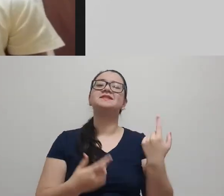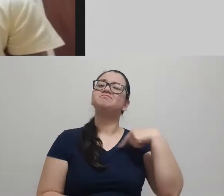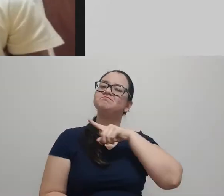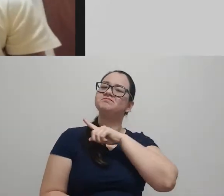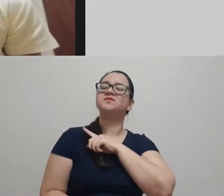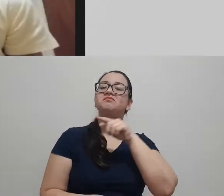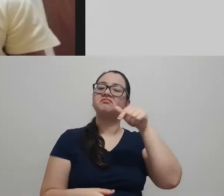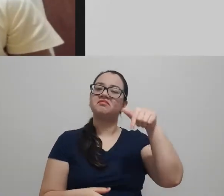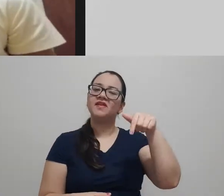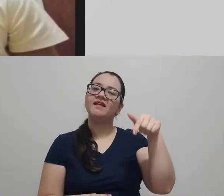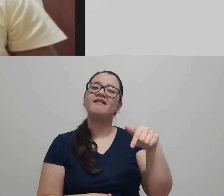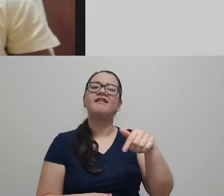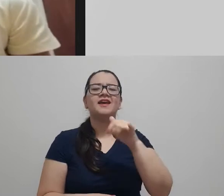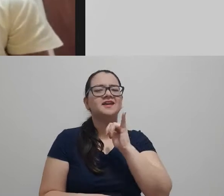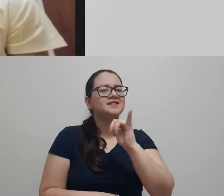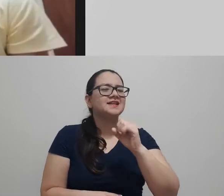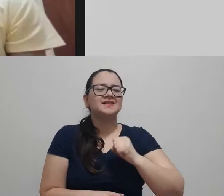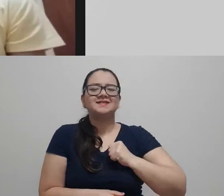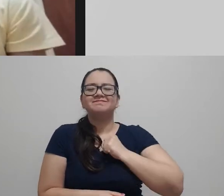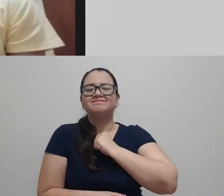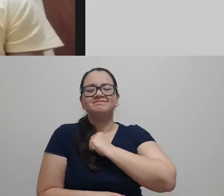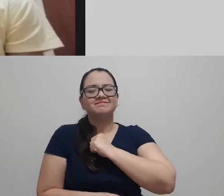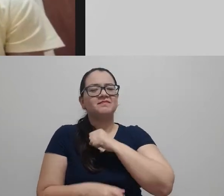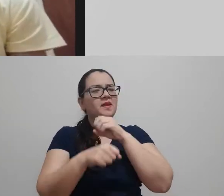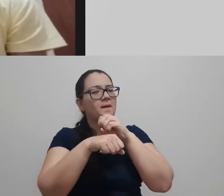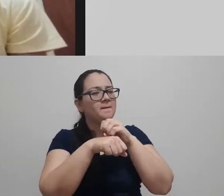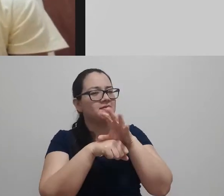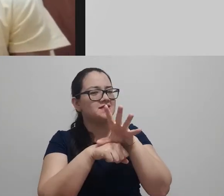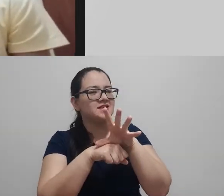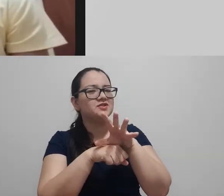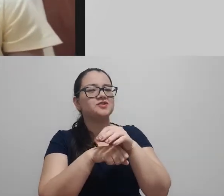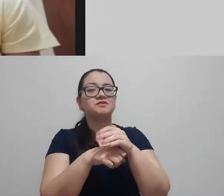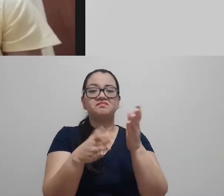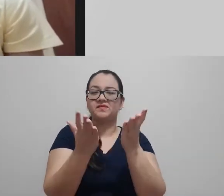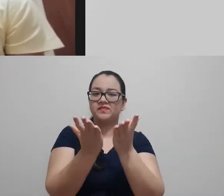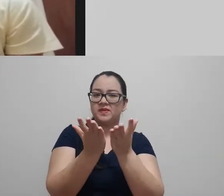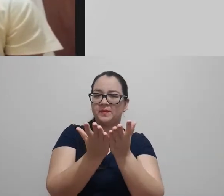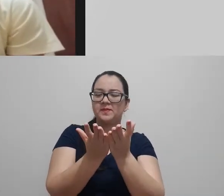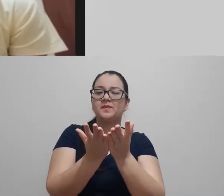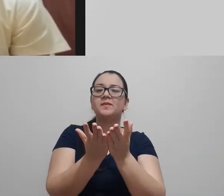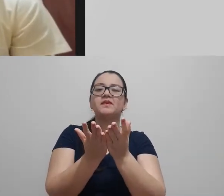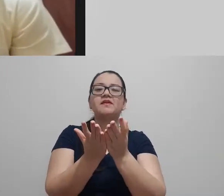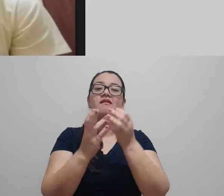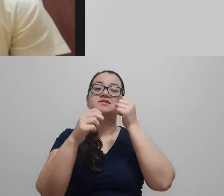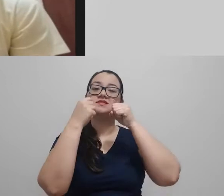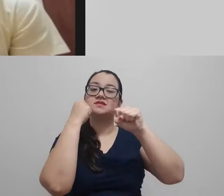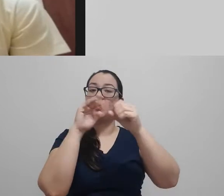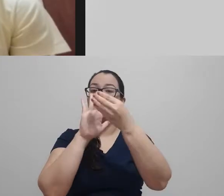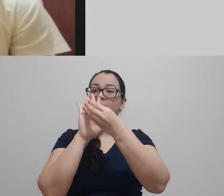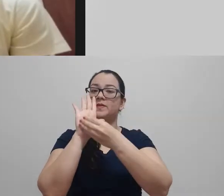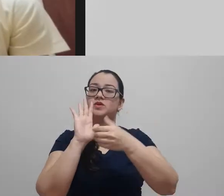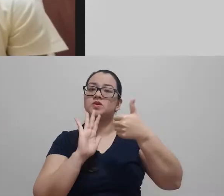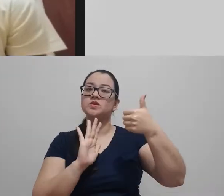saudade e deixar aqui uma mensagem na Bíblia. Lá no Salmo 100, versículo 5,